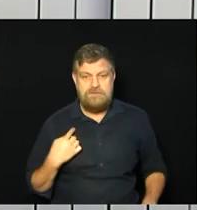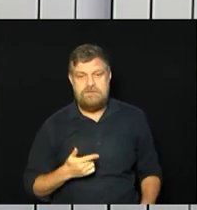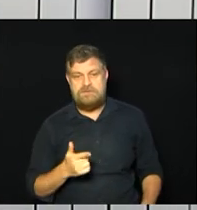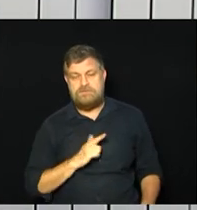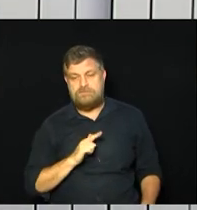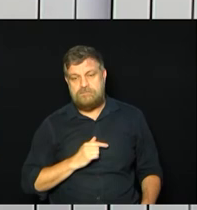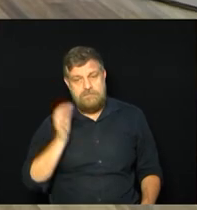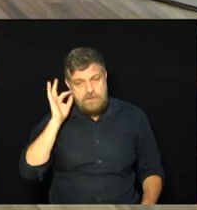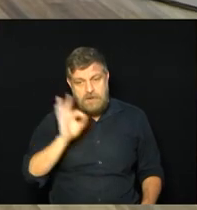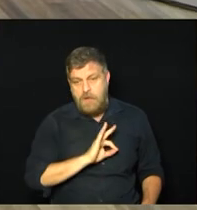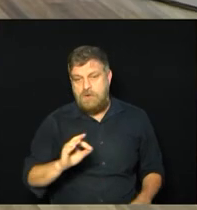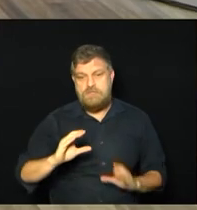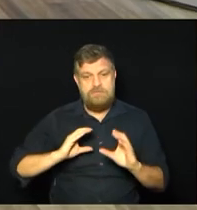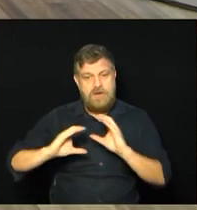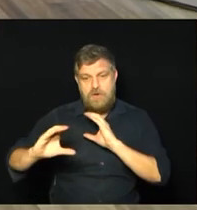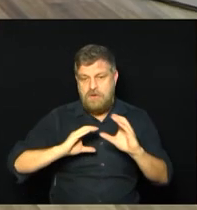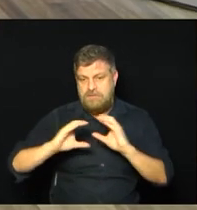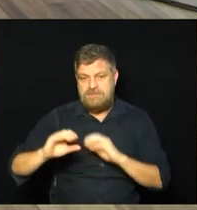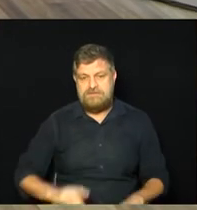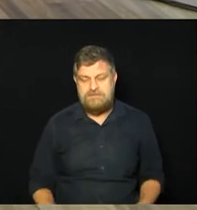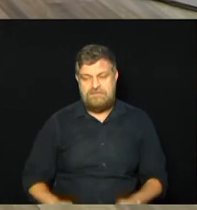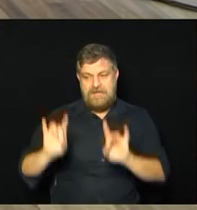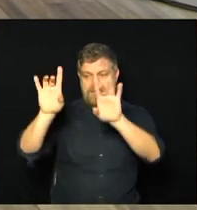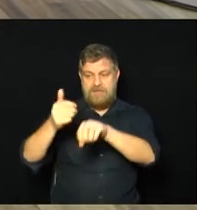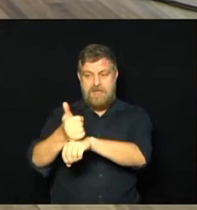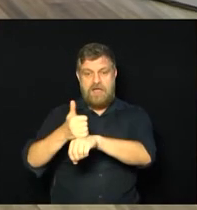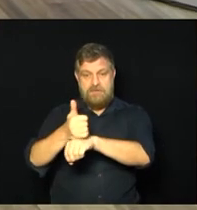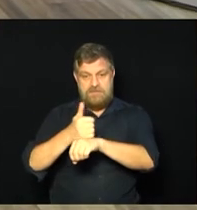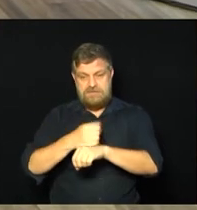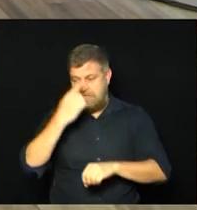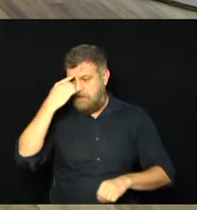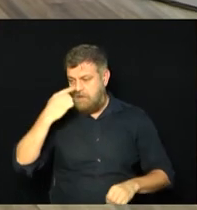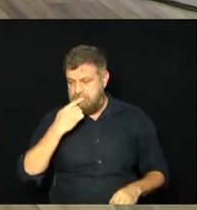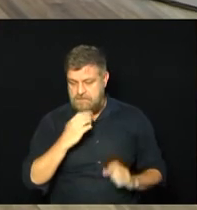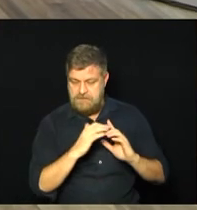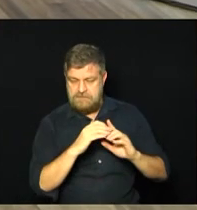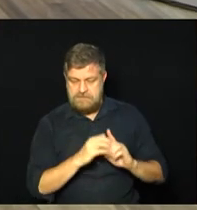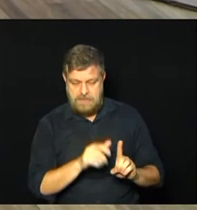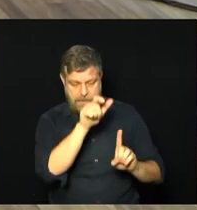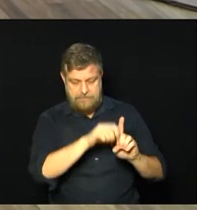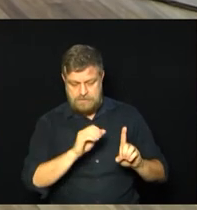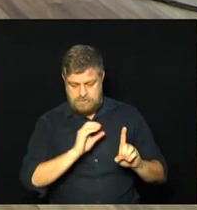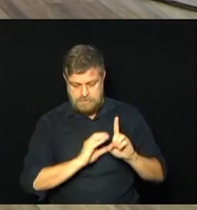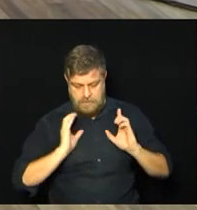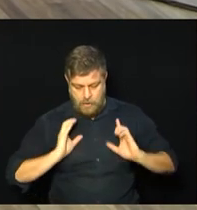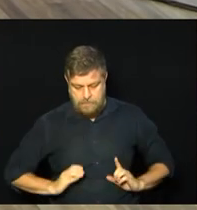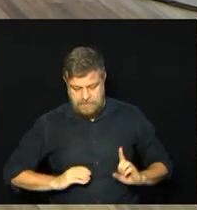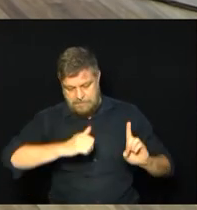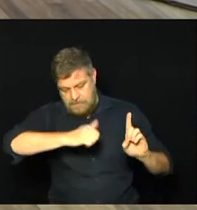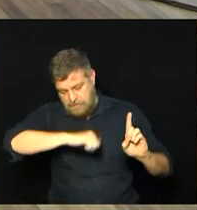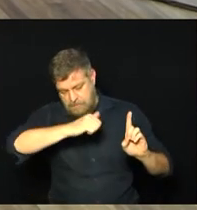uma ótima comunicação. Estela Azulay, especialista em análise de perfil e neurociência comportamental, mentora de